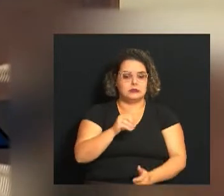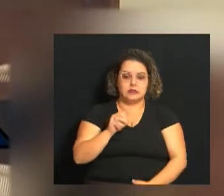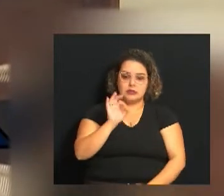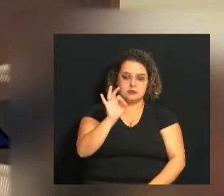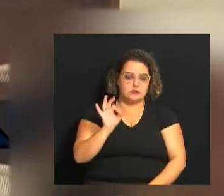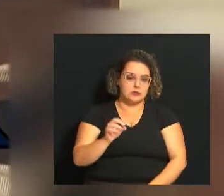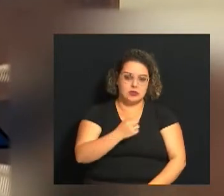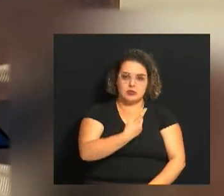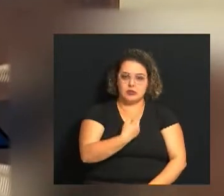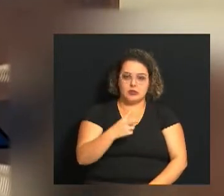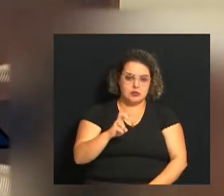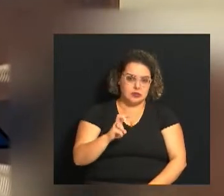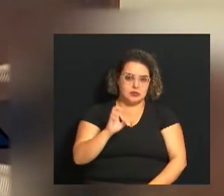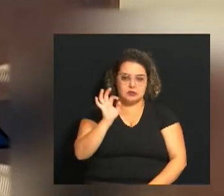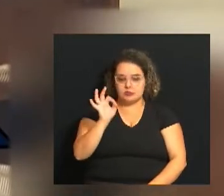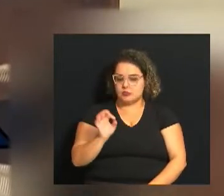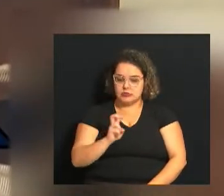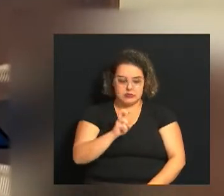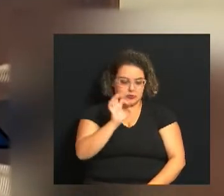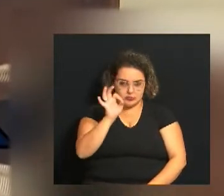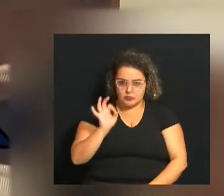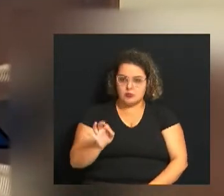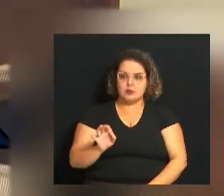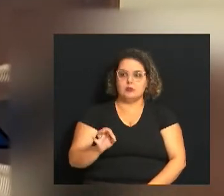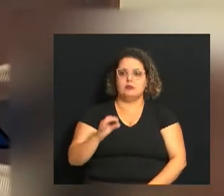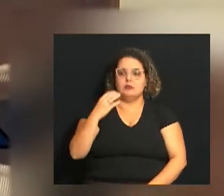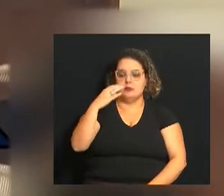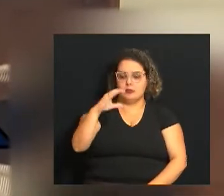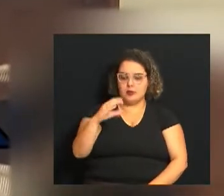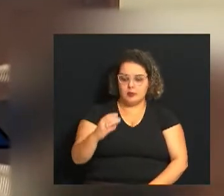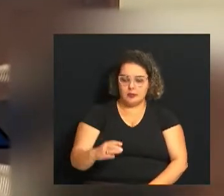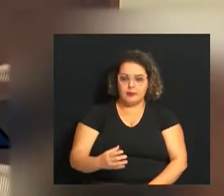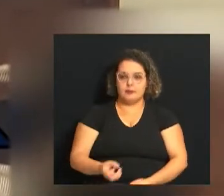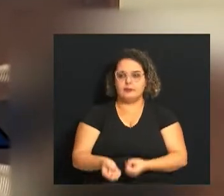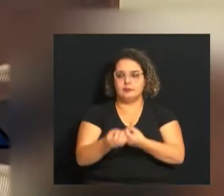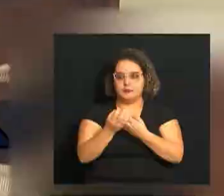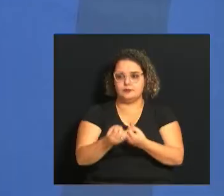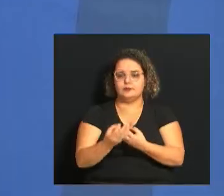15%, 5%, enfim, ela vai colocando anualmente esses dados.